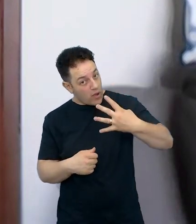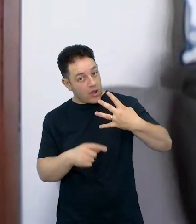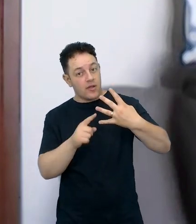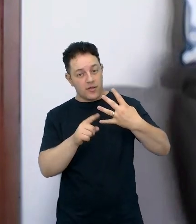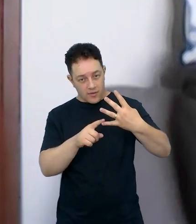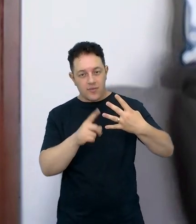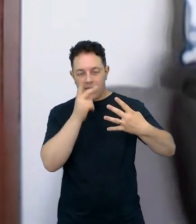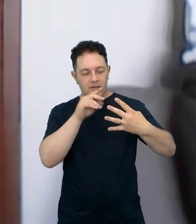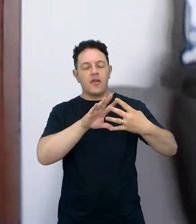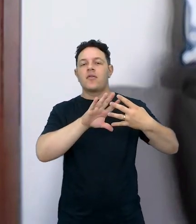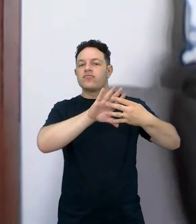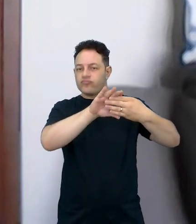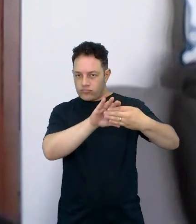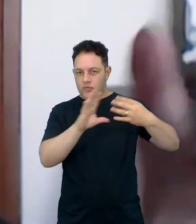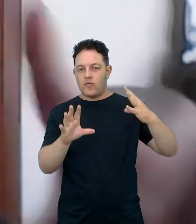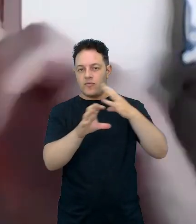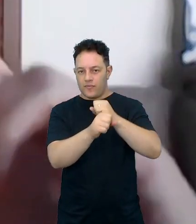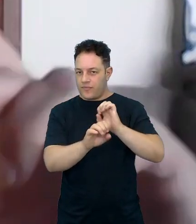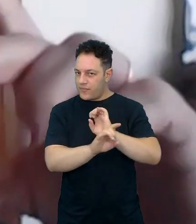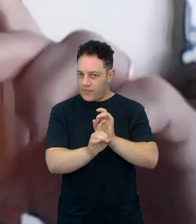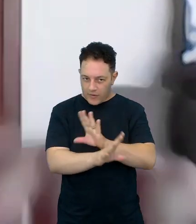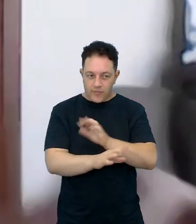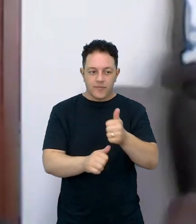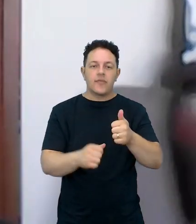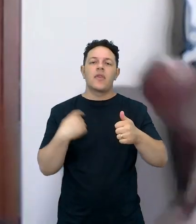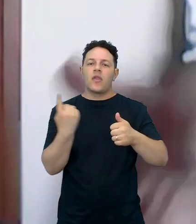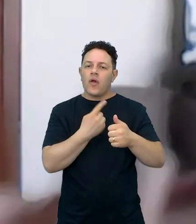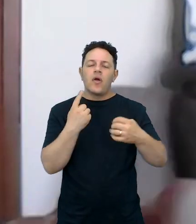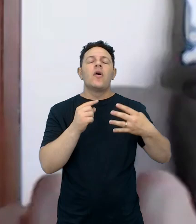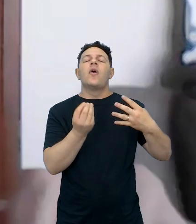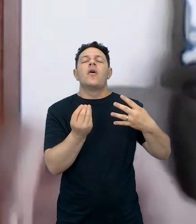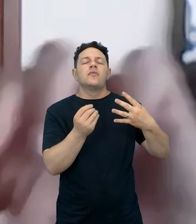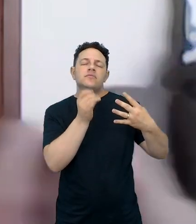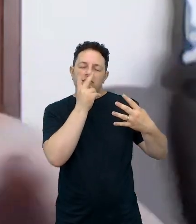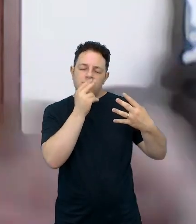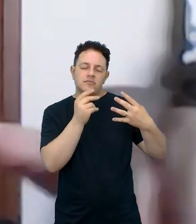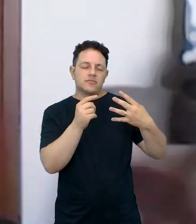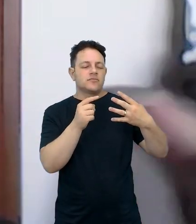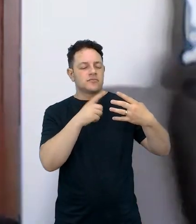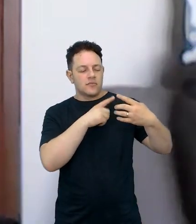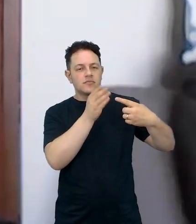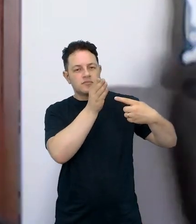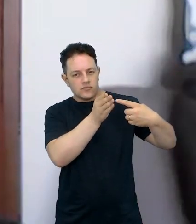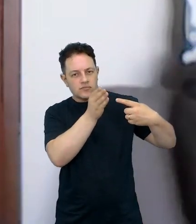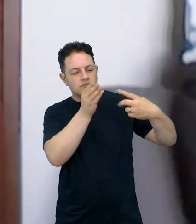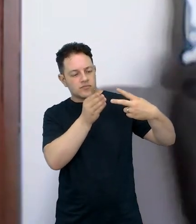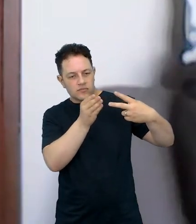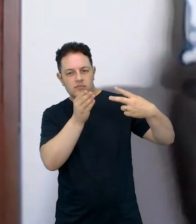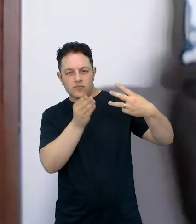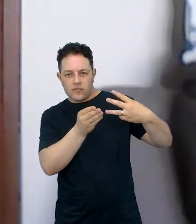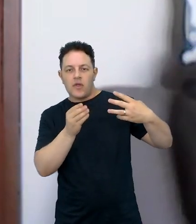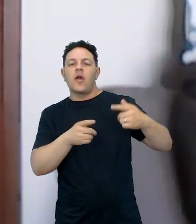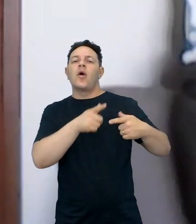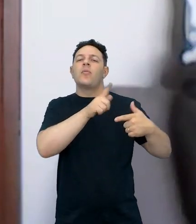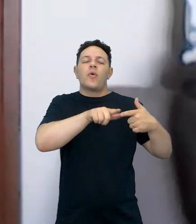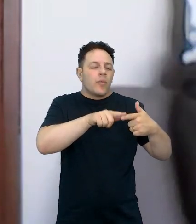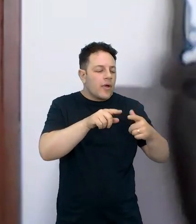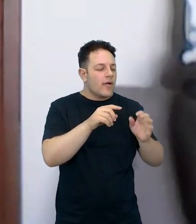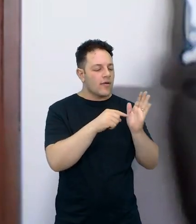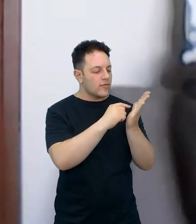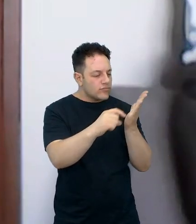esse ciclo, que a gente estava olhando com todas esses processos, resolução de problemas,